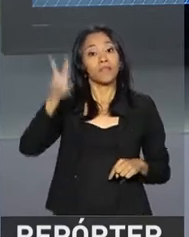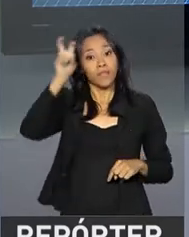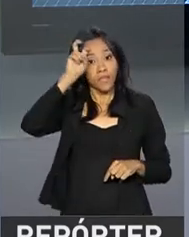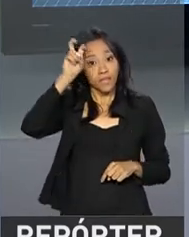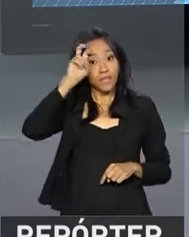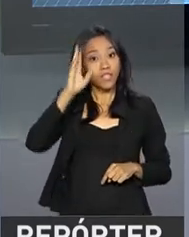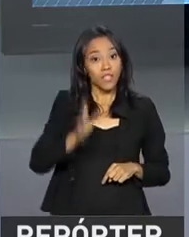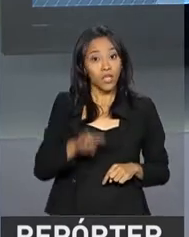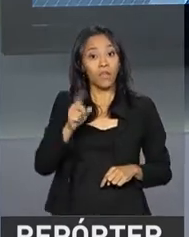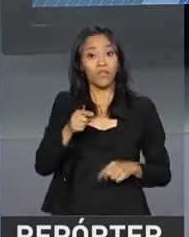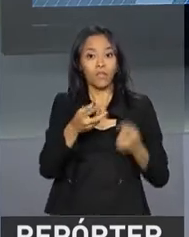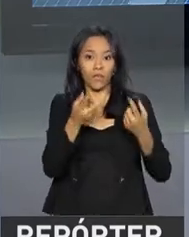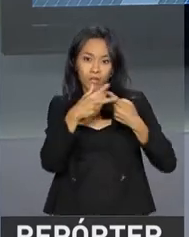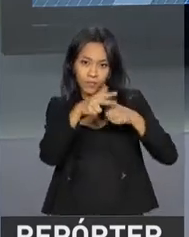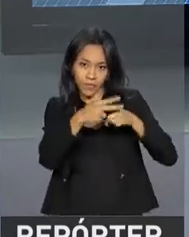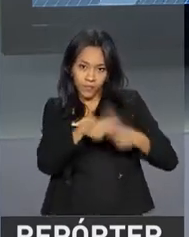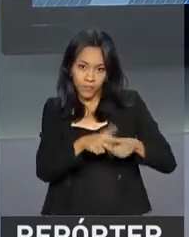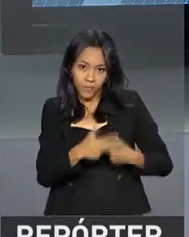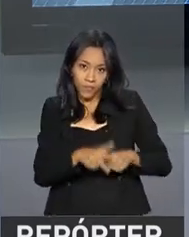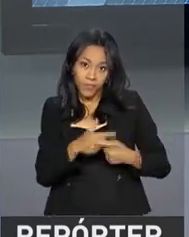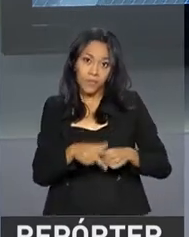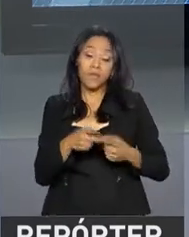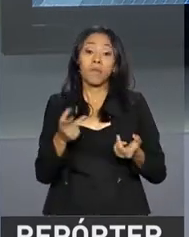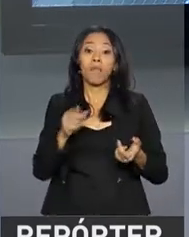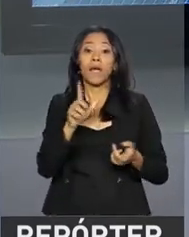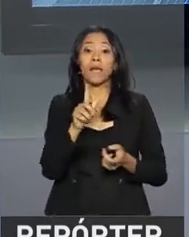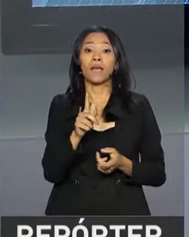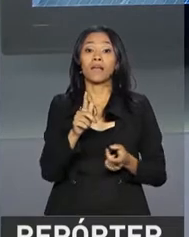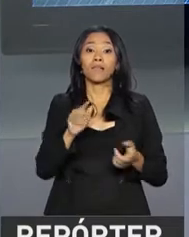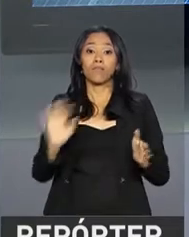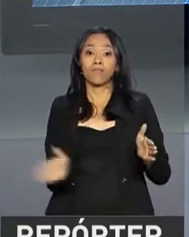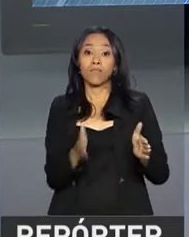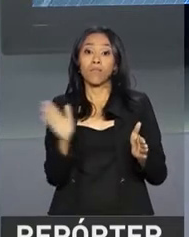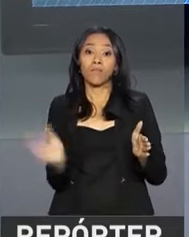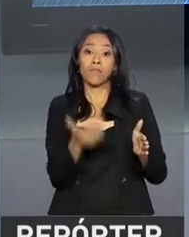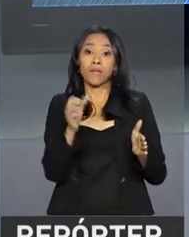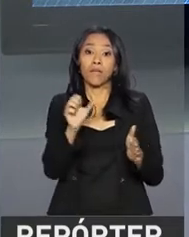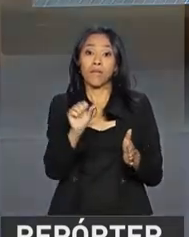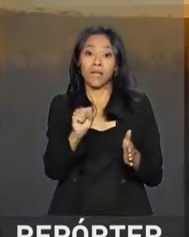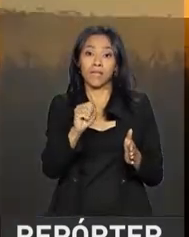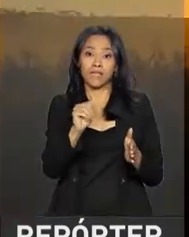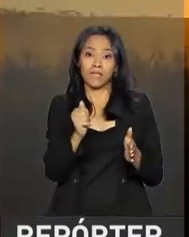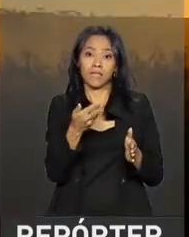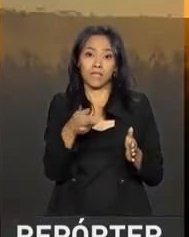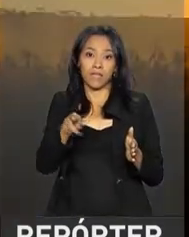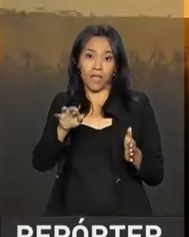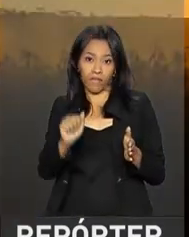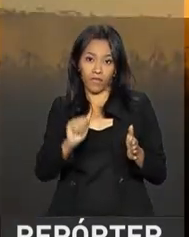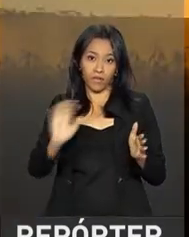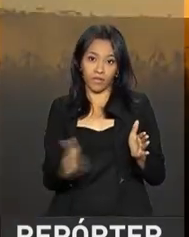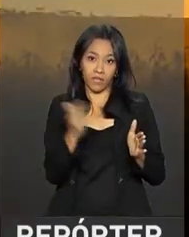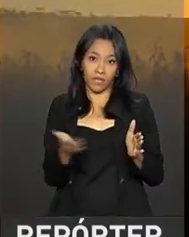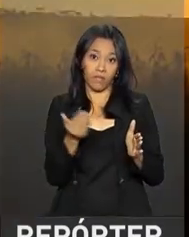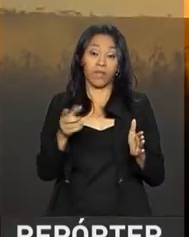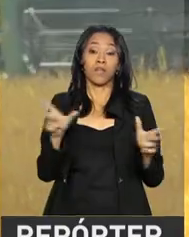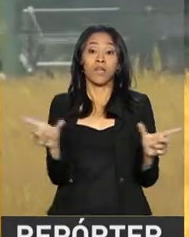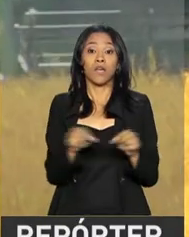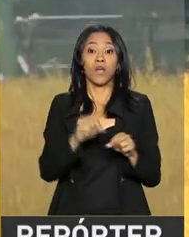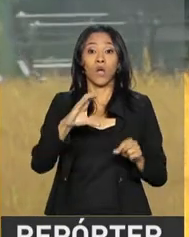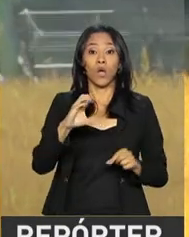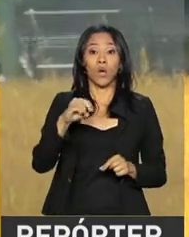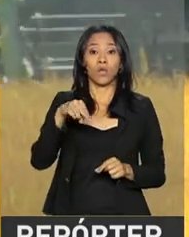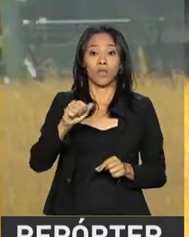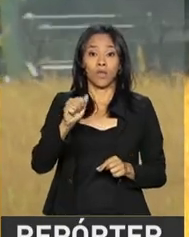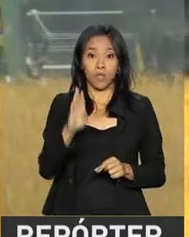atualizadas as projeções para a safra de grãos do brasil a companhia nacional de abastecimento conab em seu quinto levantamento